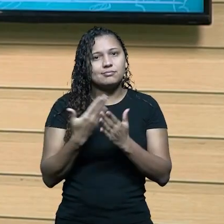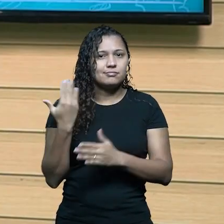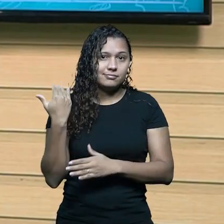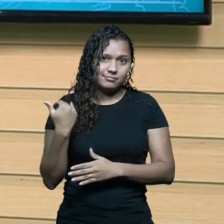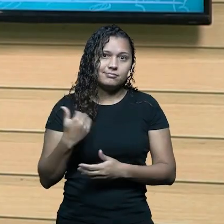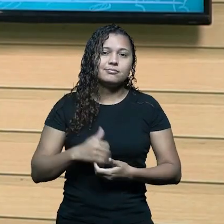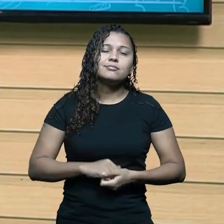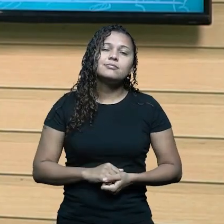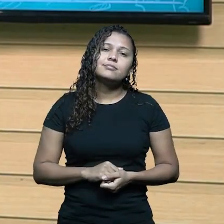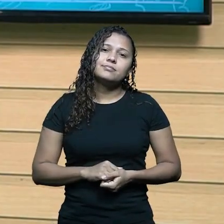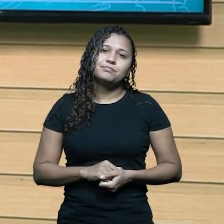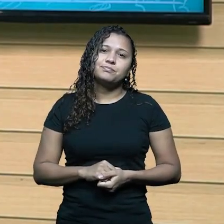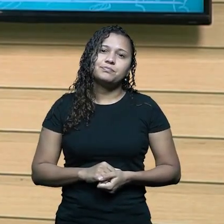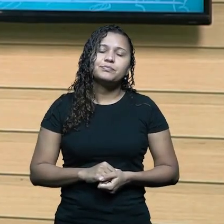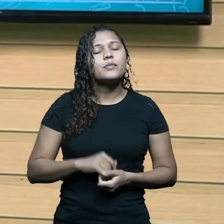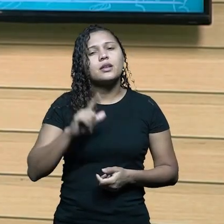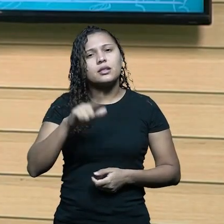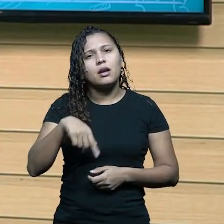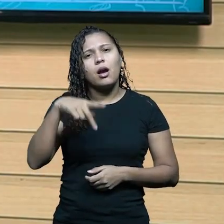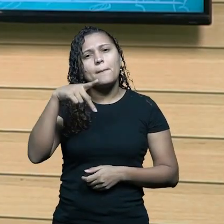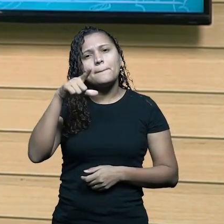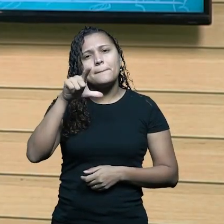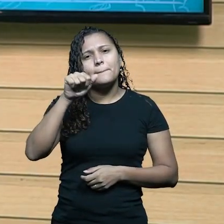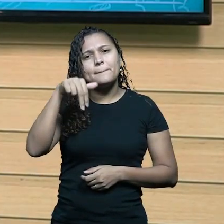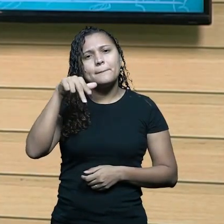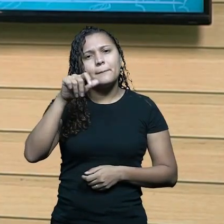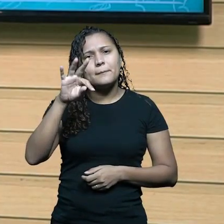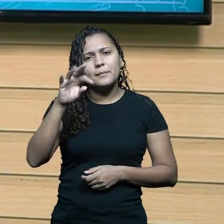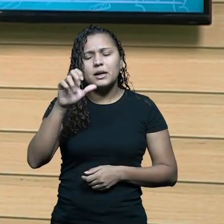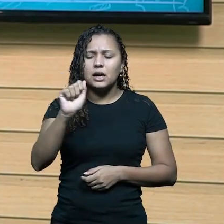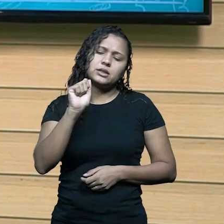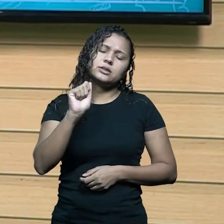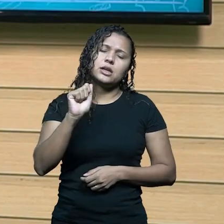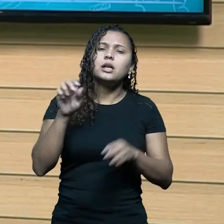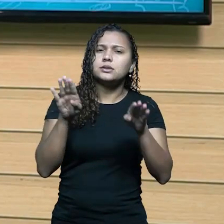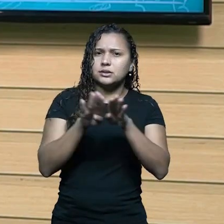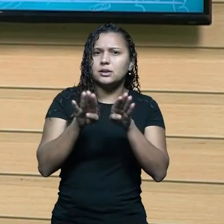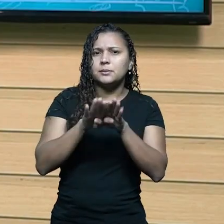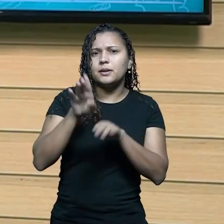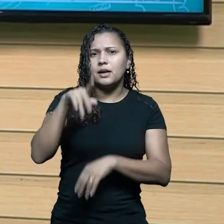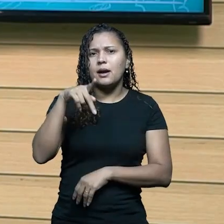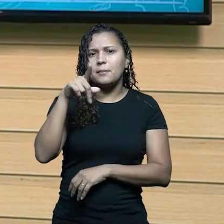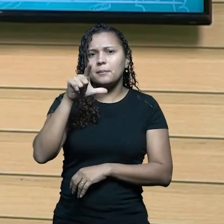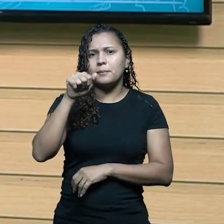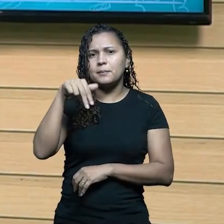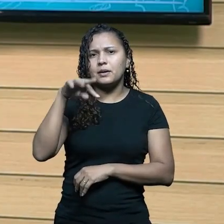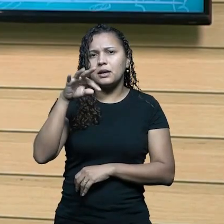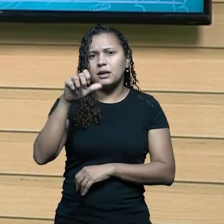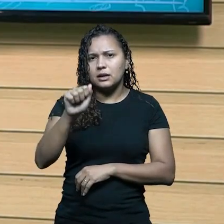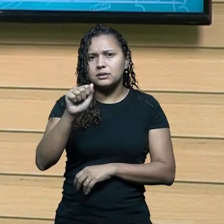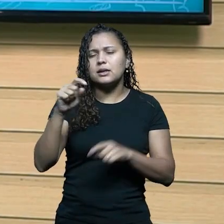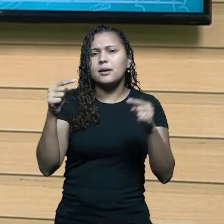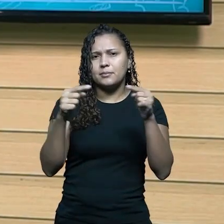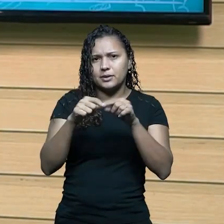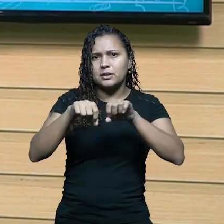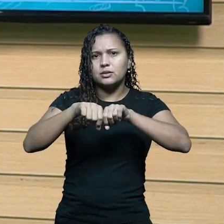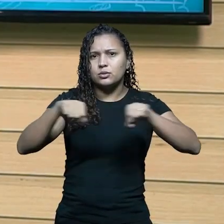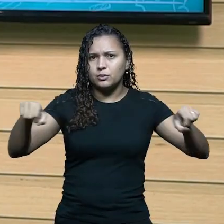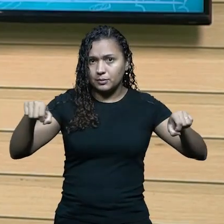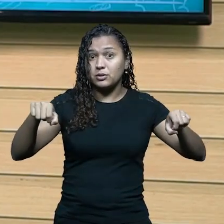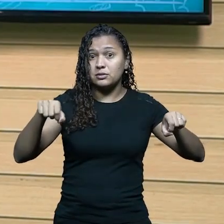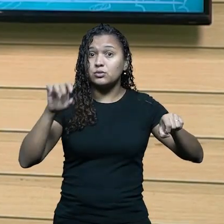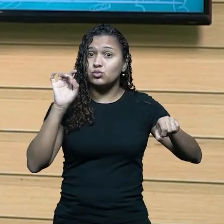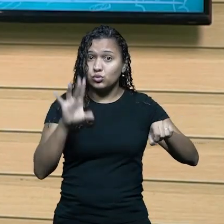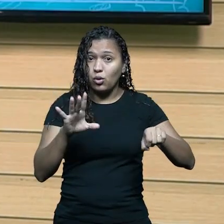aulas anteriores. Essa planta, tá? Ela também será uma planta para a tubulação.